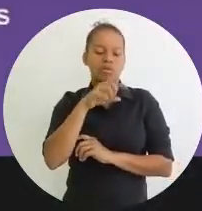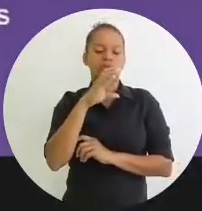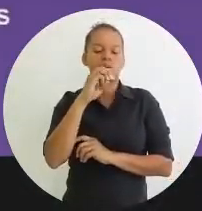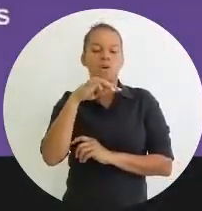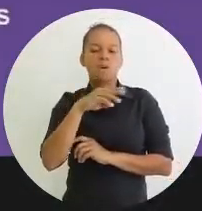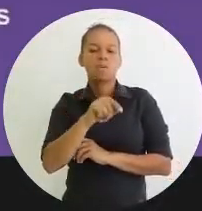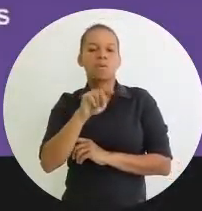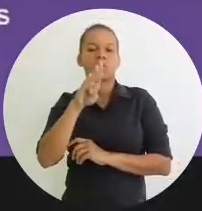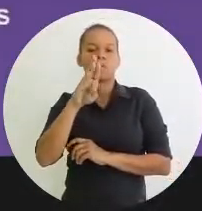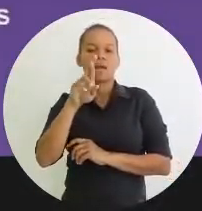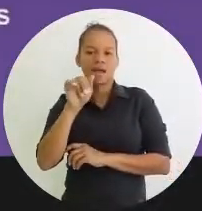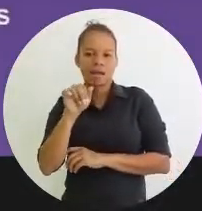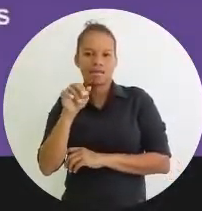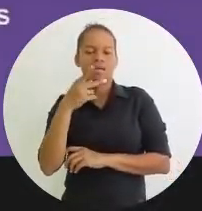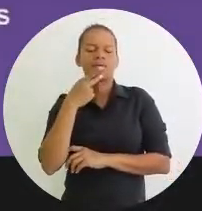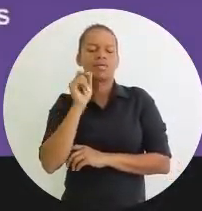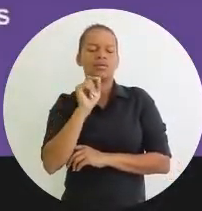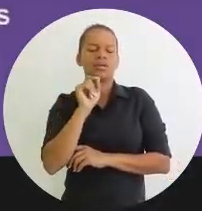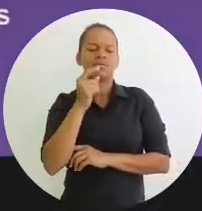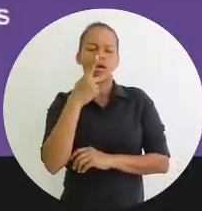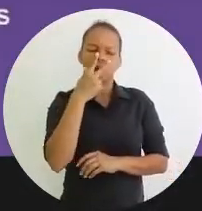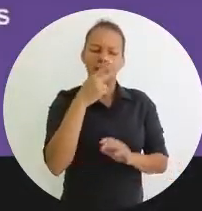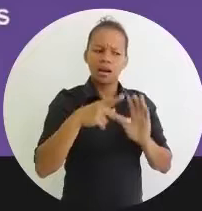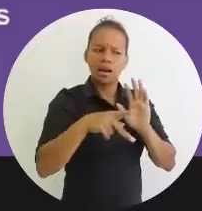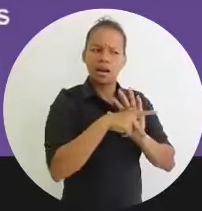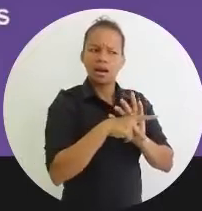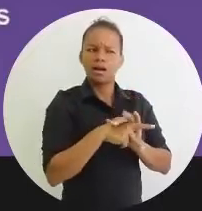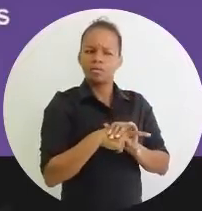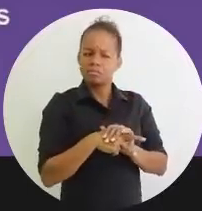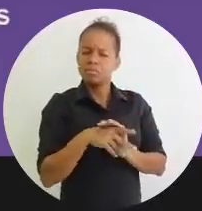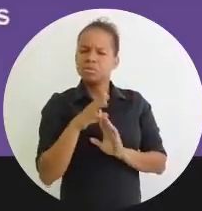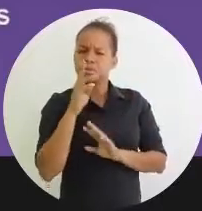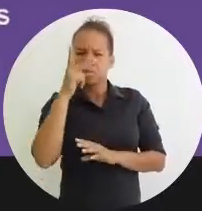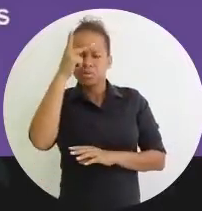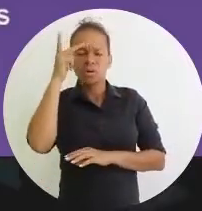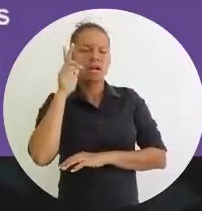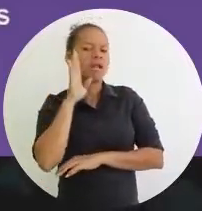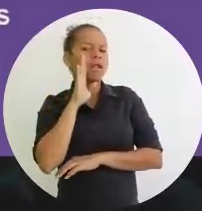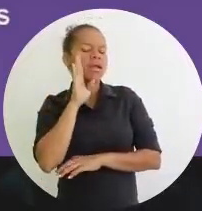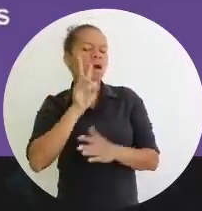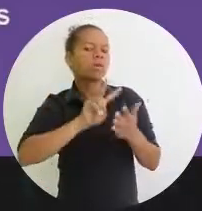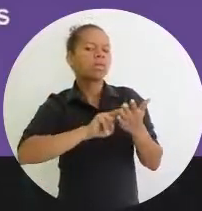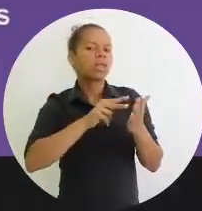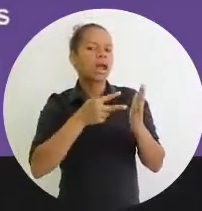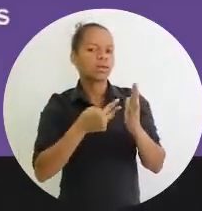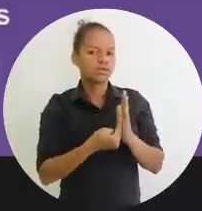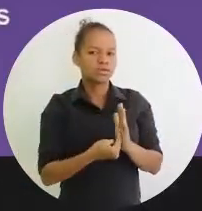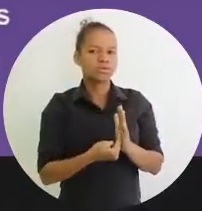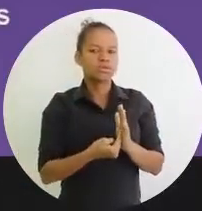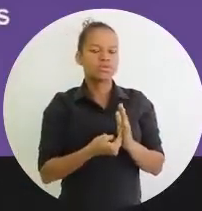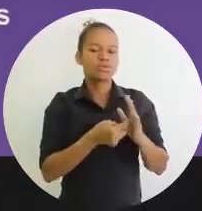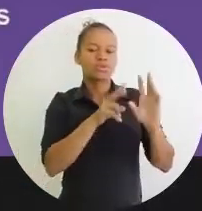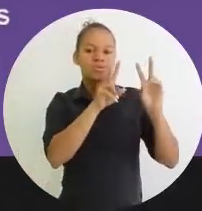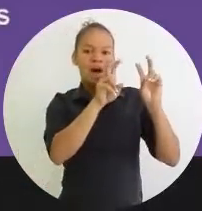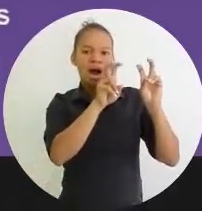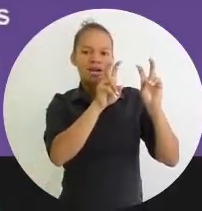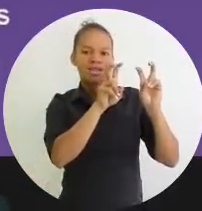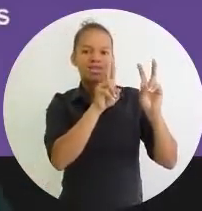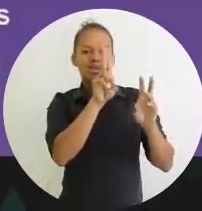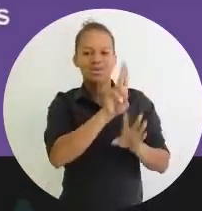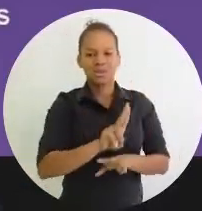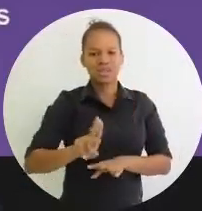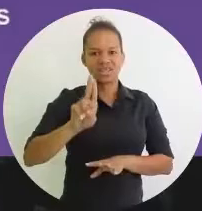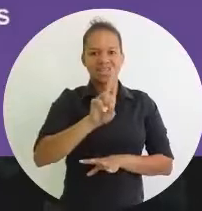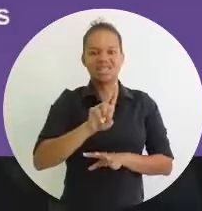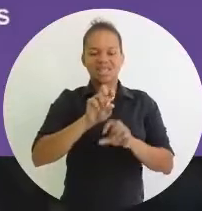getbootstrap.com.br. .com.br significa que o Bootstrap é uma galera bem legal, traduziu o conteúdo de